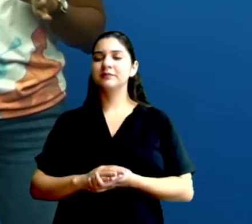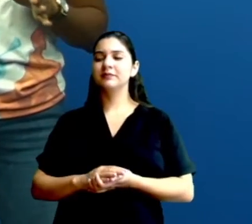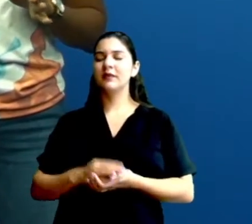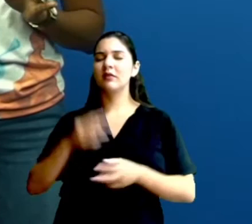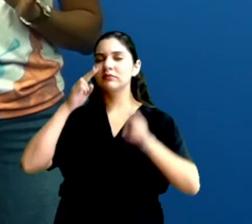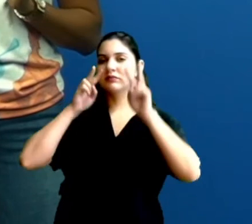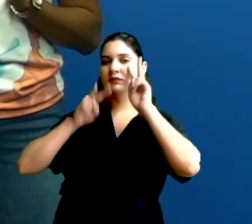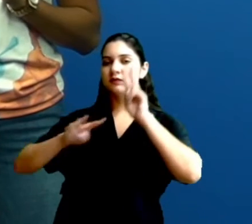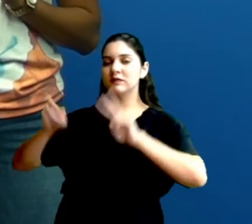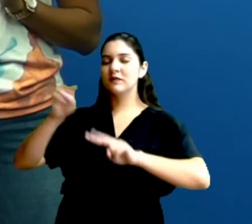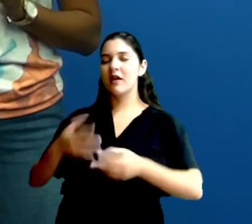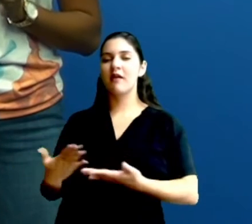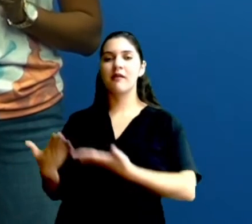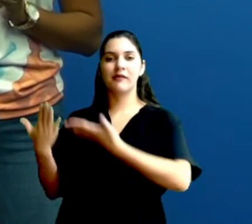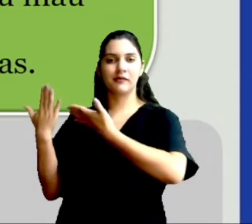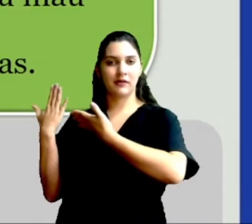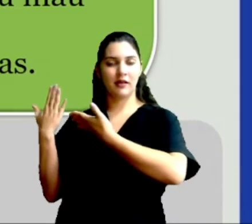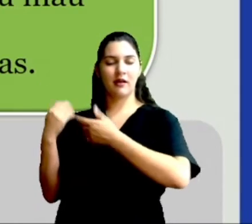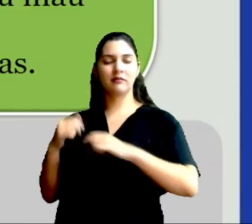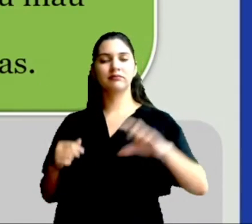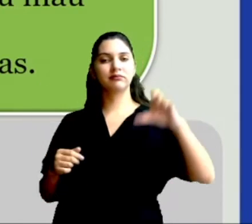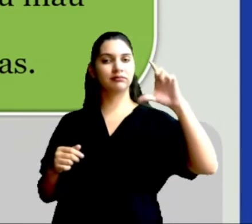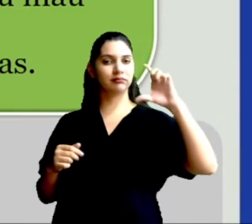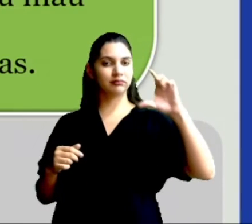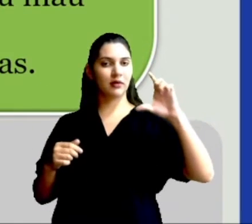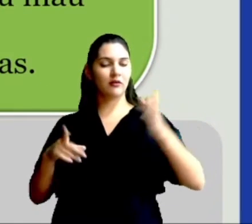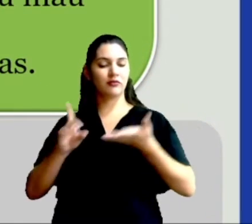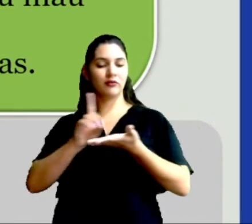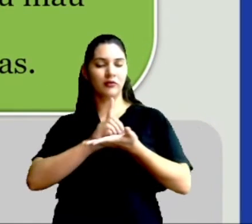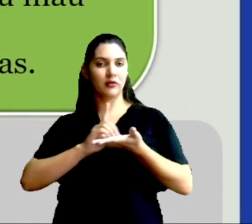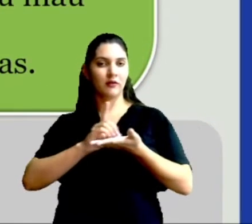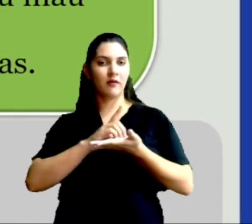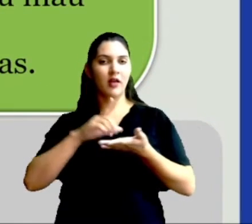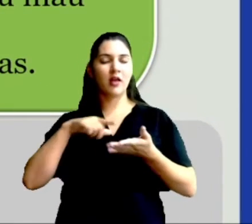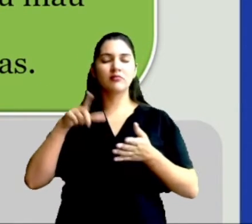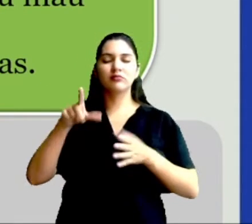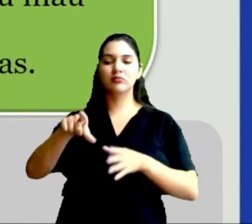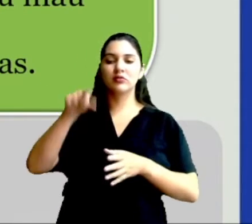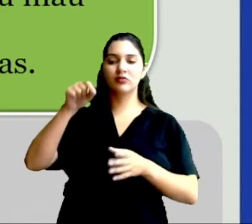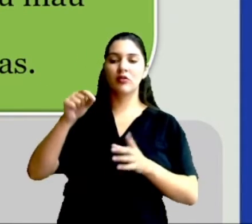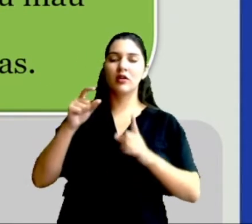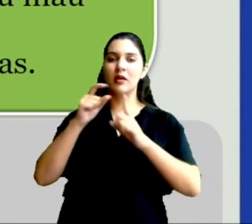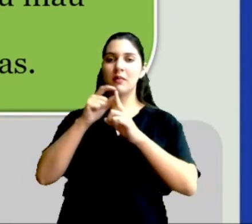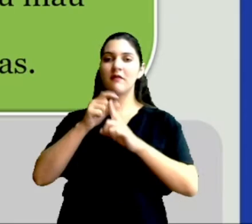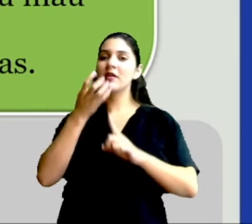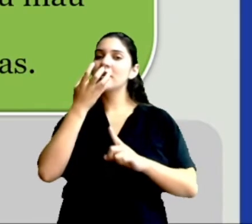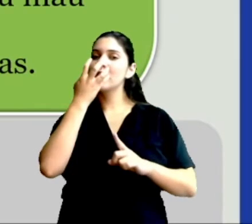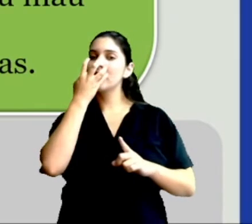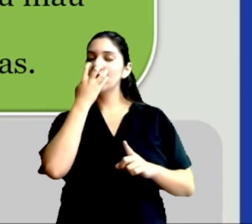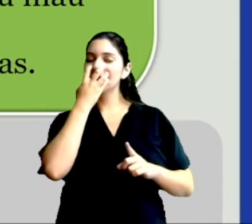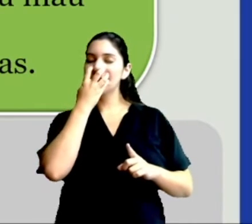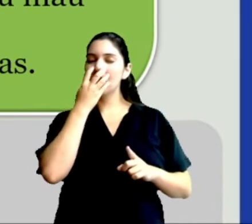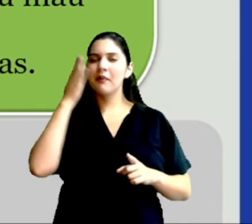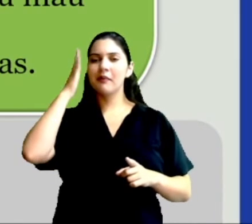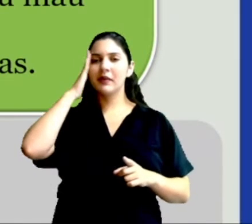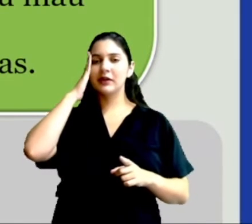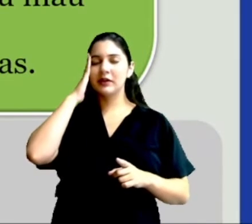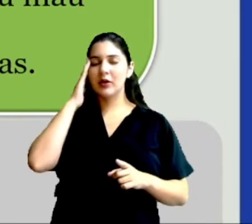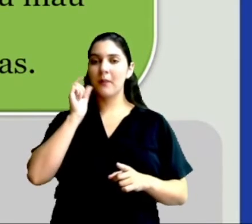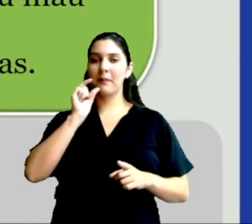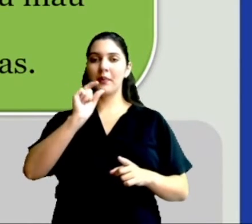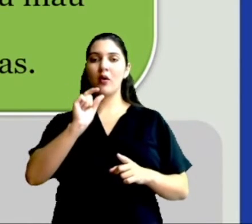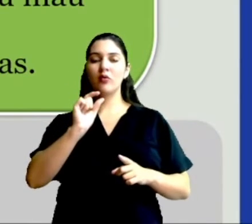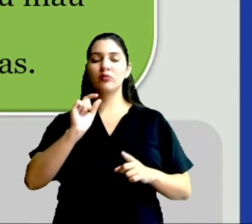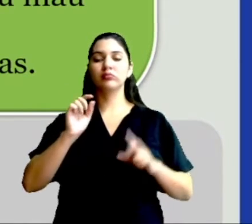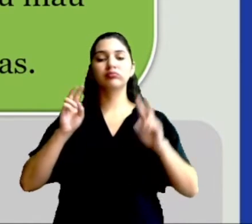uma olhadinha aqui nesse trecho aqui do dicionário. Separei essa palavrinha aqui, cachorro, gente, para a gente entender um